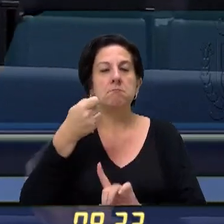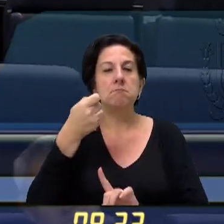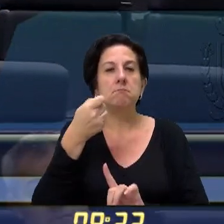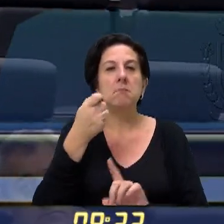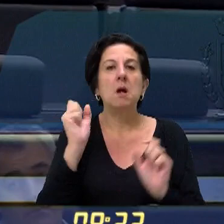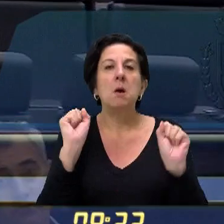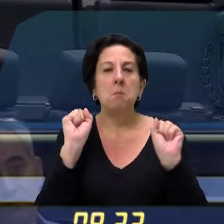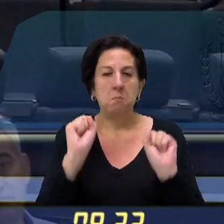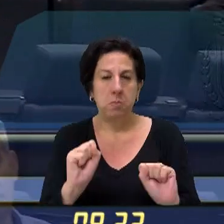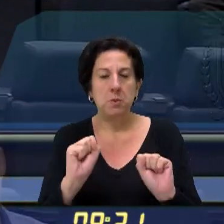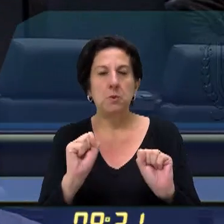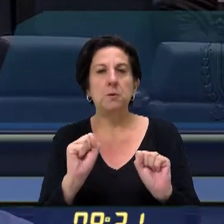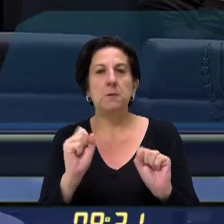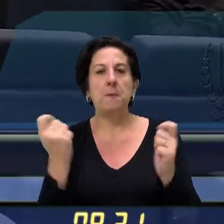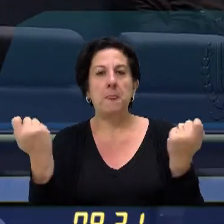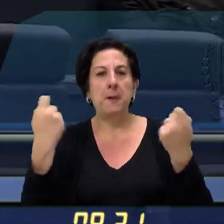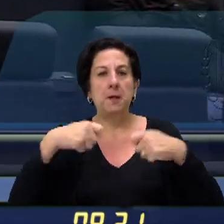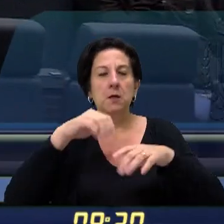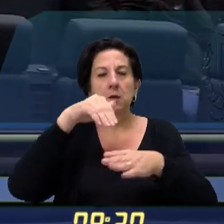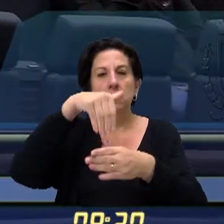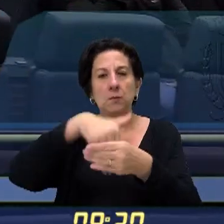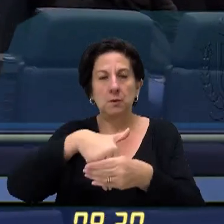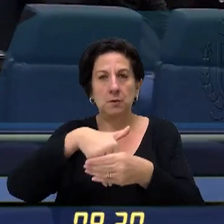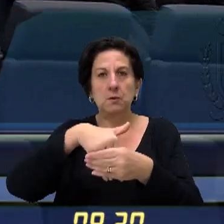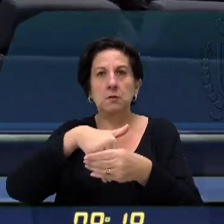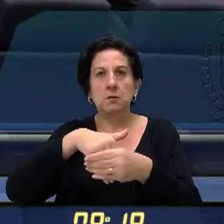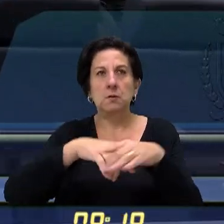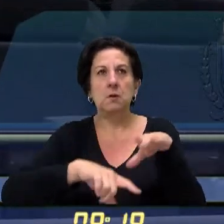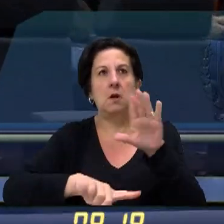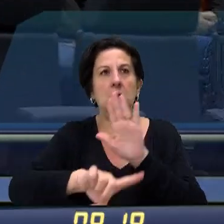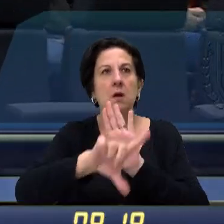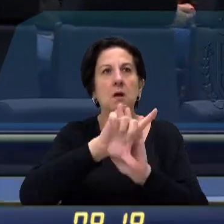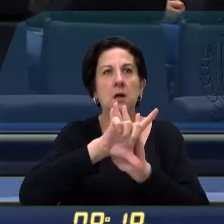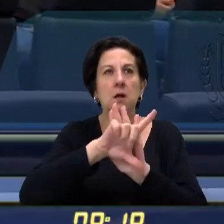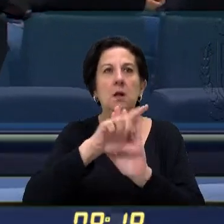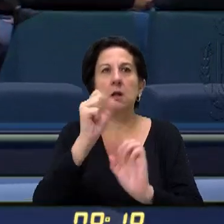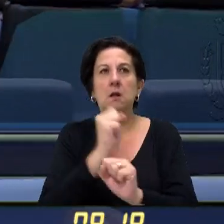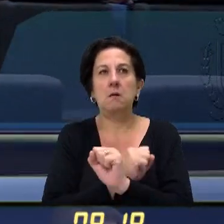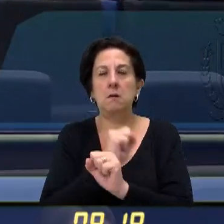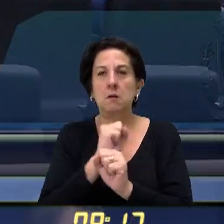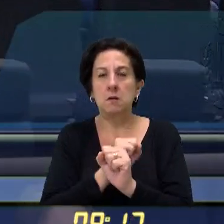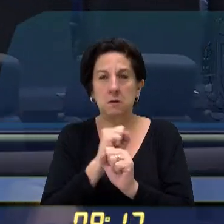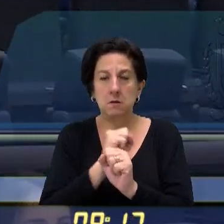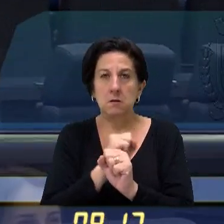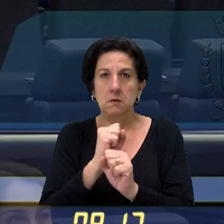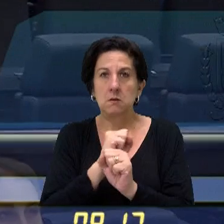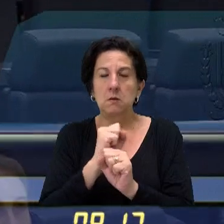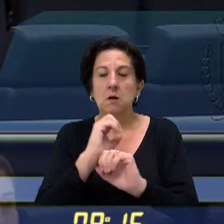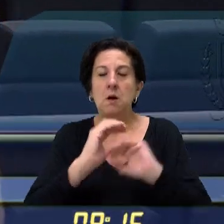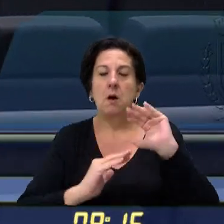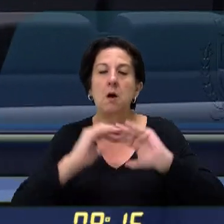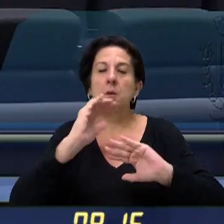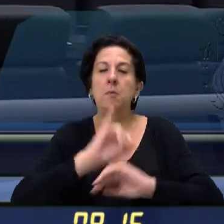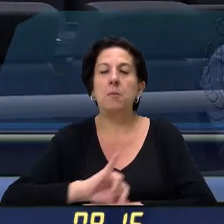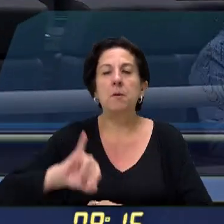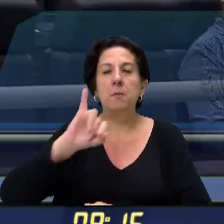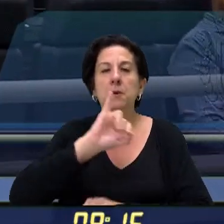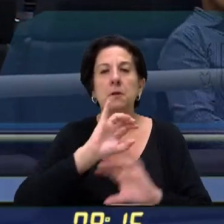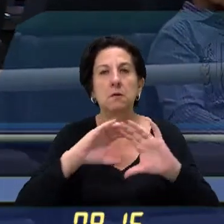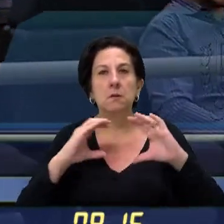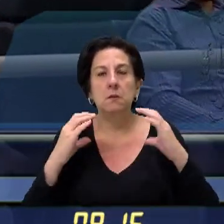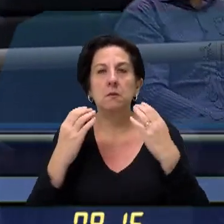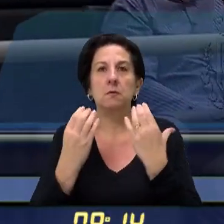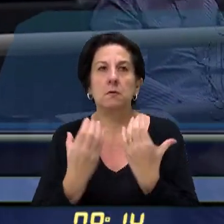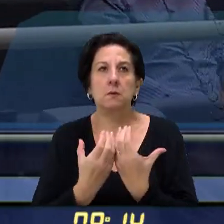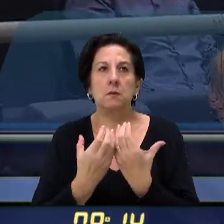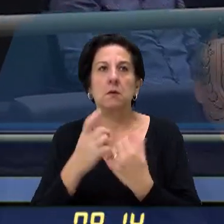nós possamos daí na condição de votar a Lei Orçamentária Anual. Então essas obras, elas são importantes para a